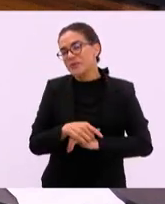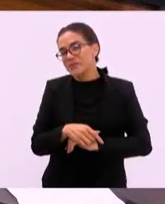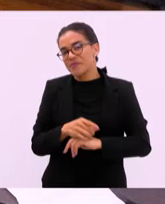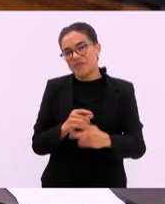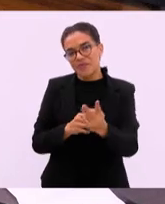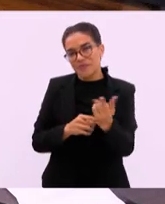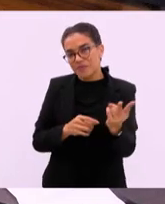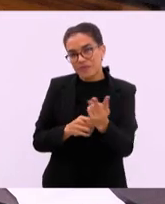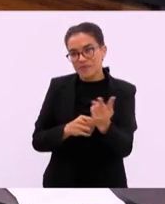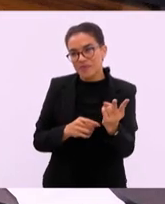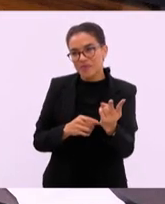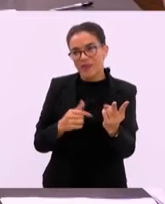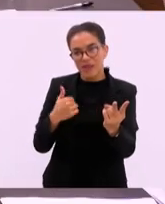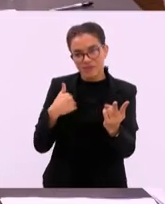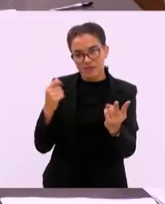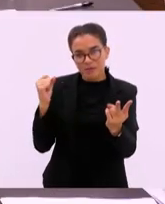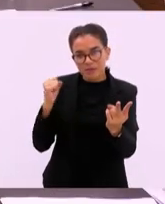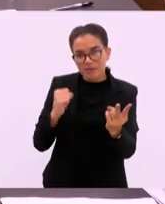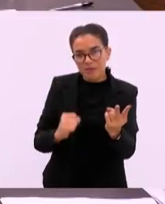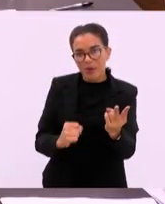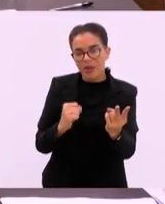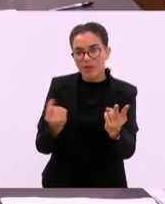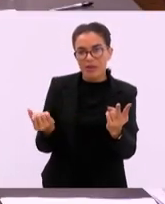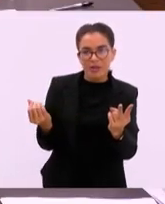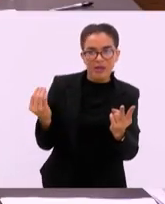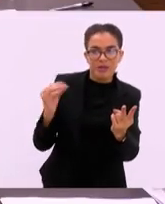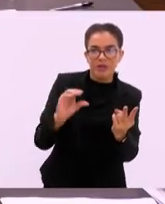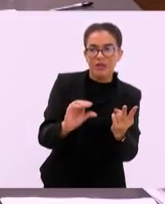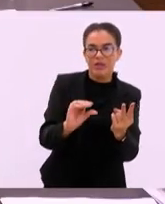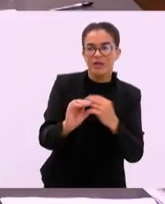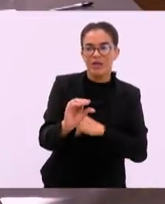Paulo se a gente não podia acrescentar a expressão